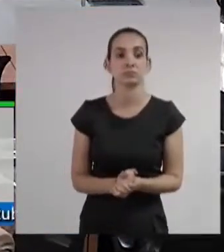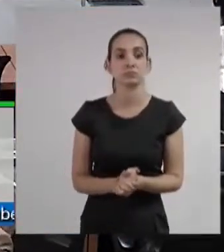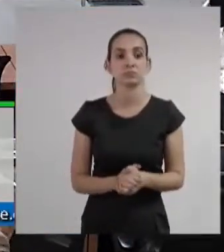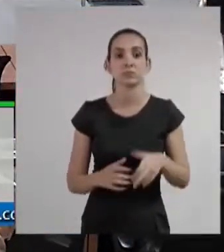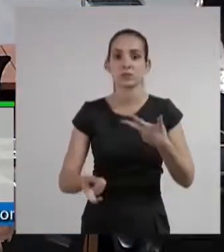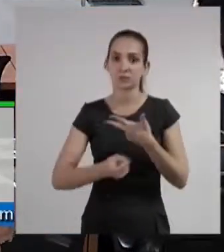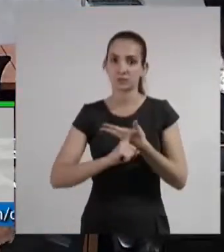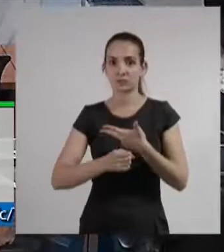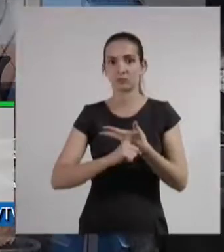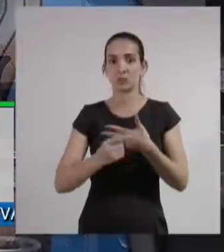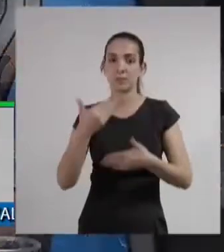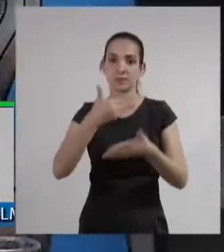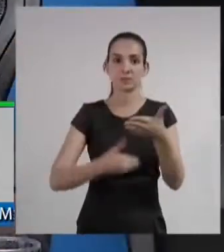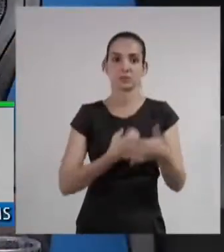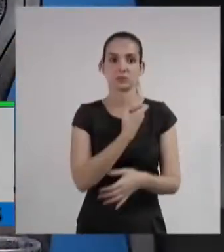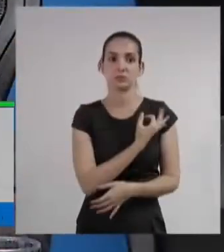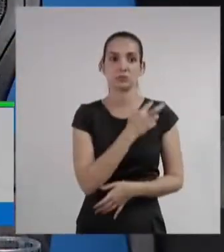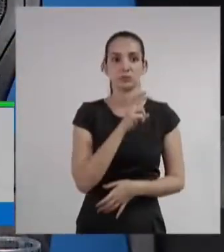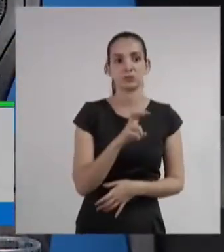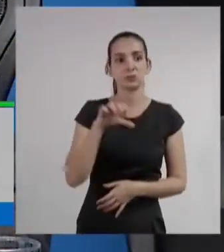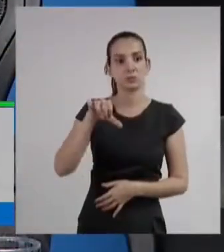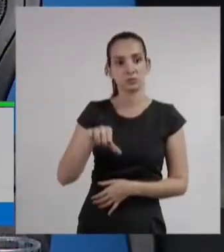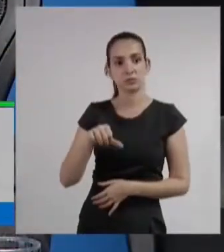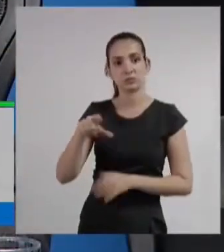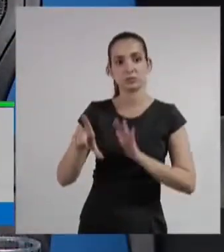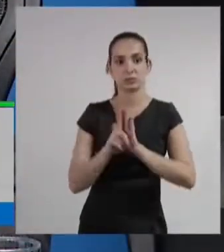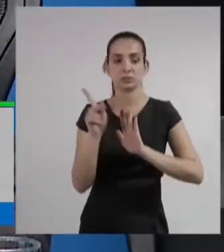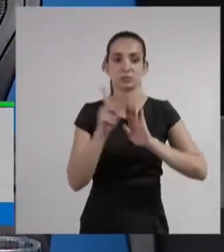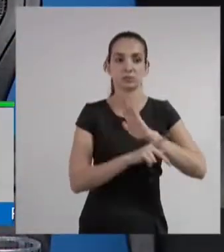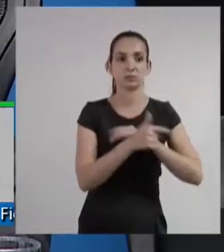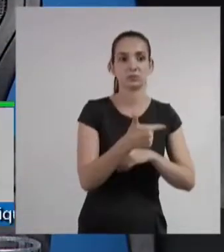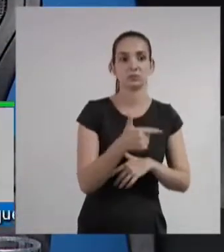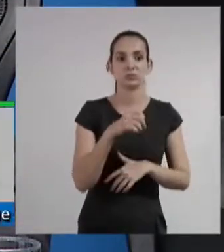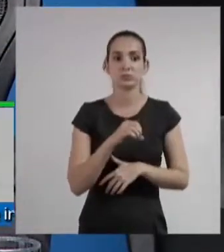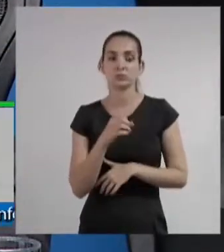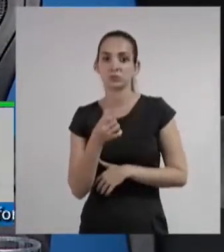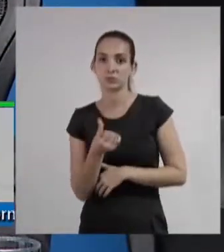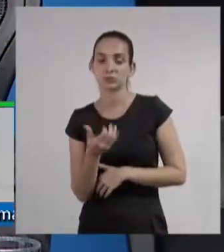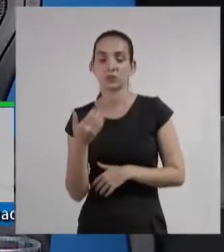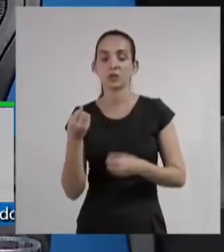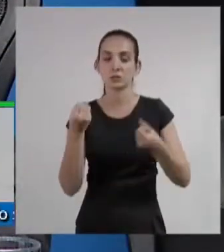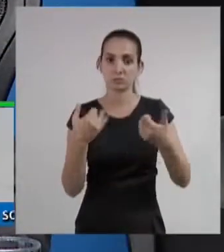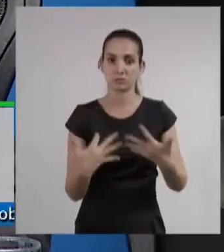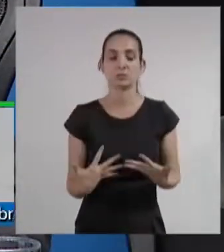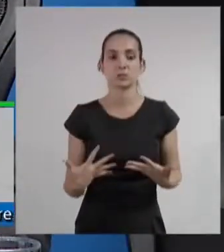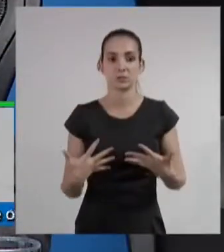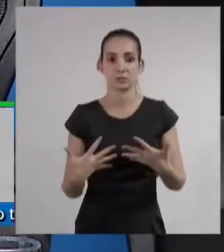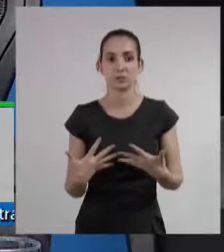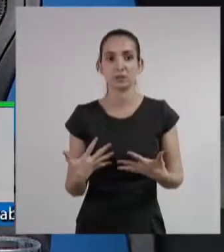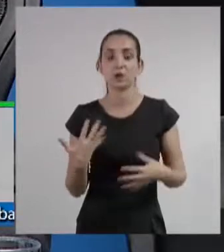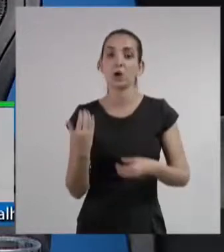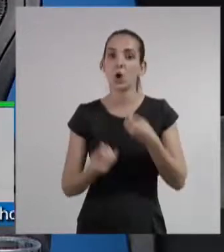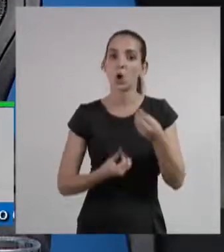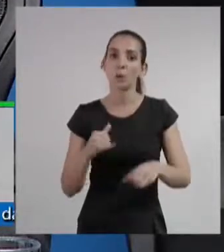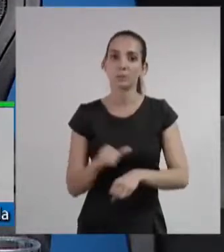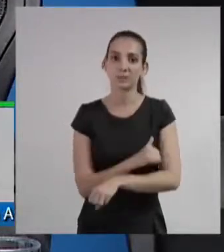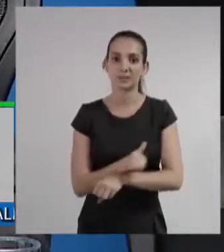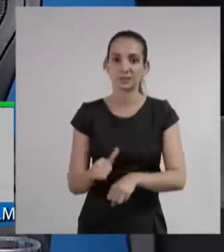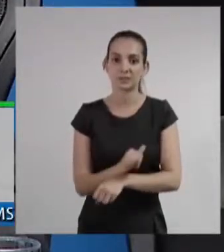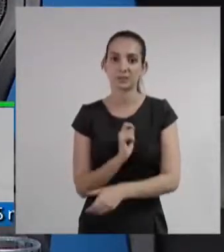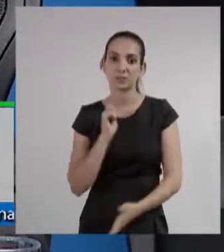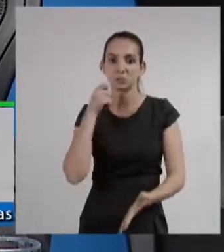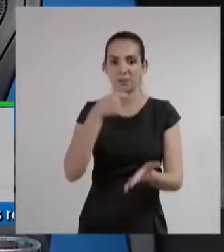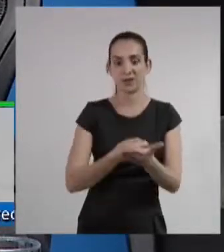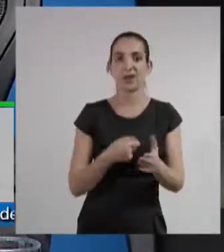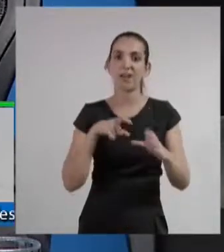Poder Executivo, mensagem número 59, projeto de lei 206, dispõe sobre formas excepcionais de